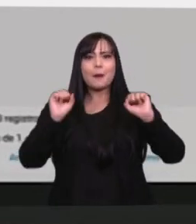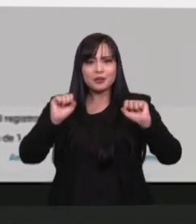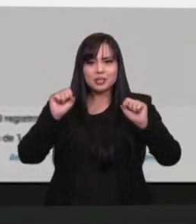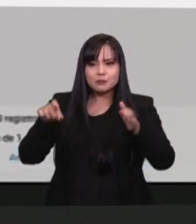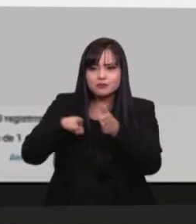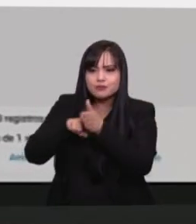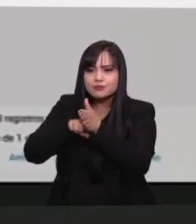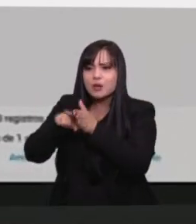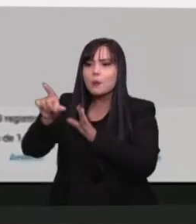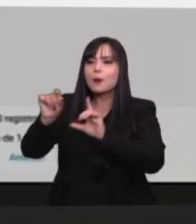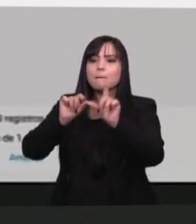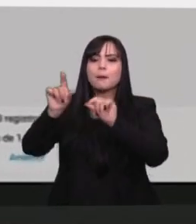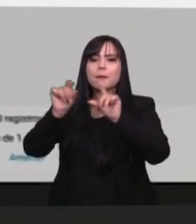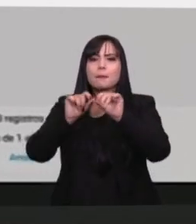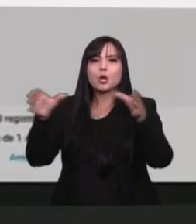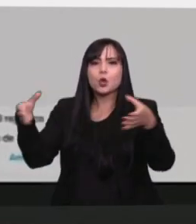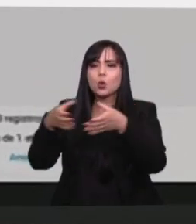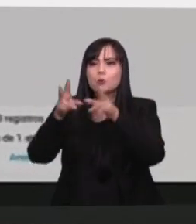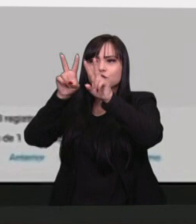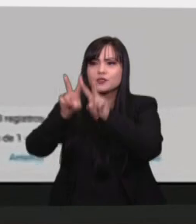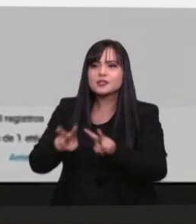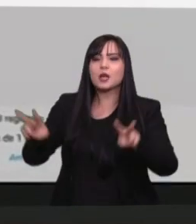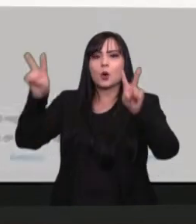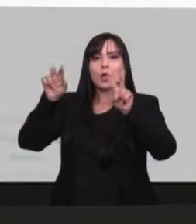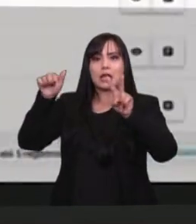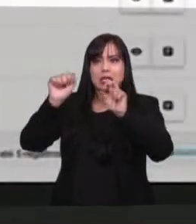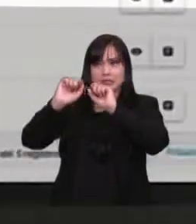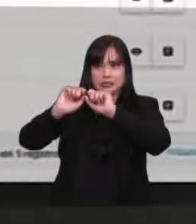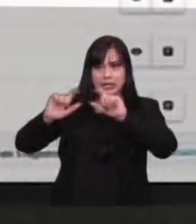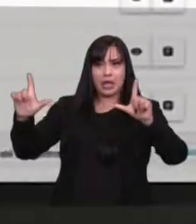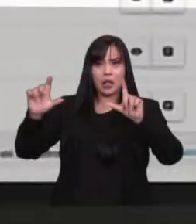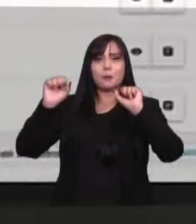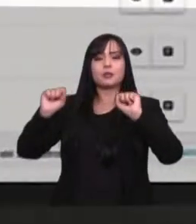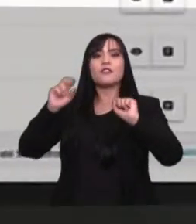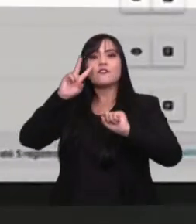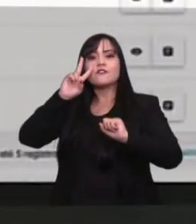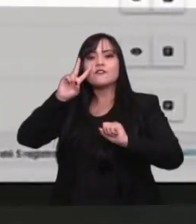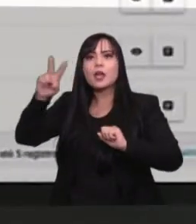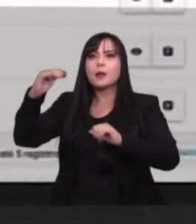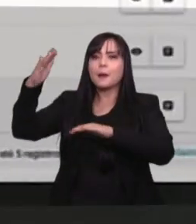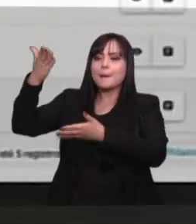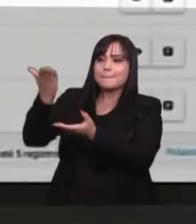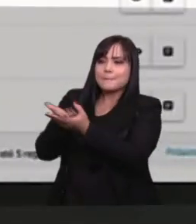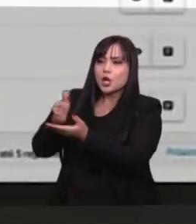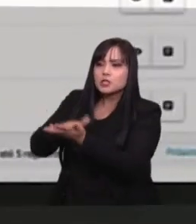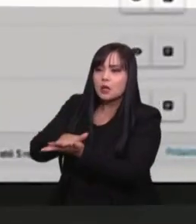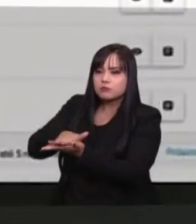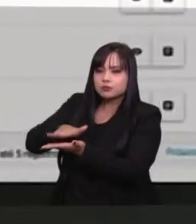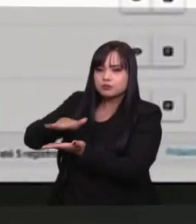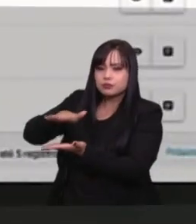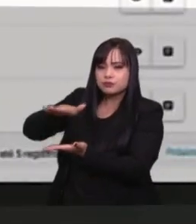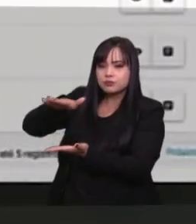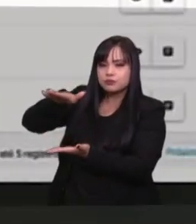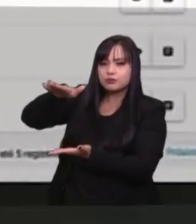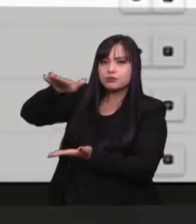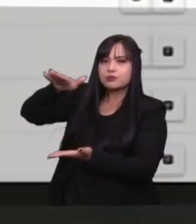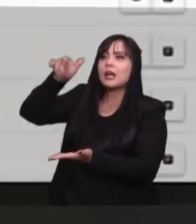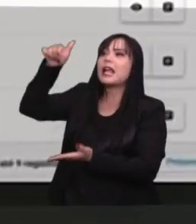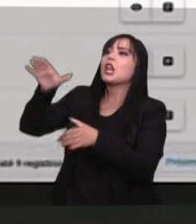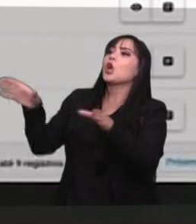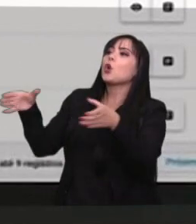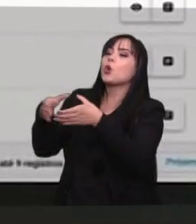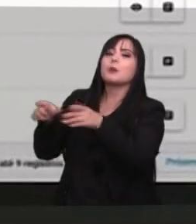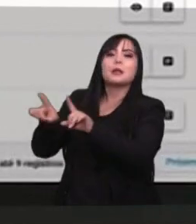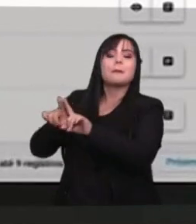grupo selecionando o ícone de visão nessa tela podemos ver todos os processos que foram agregados naquele grupo e